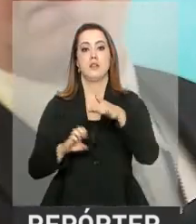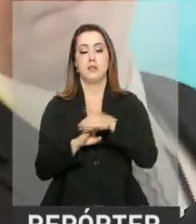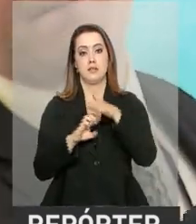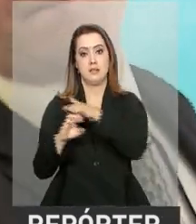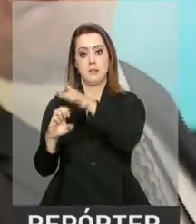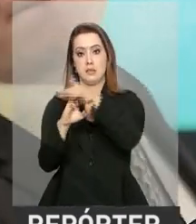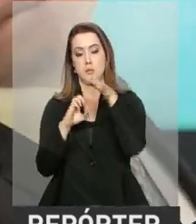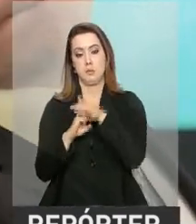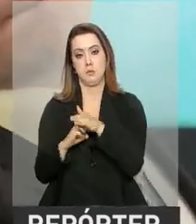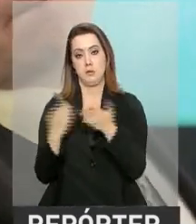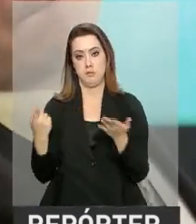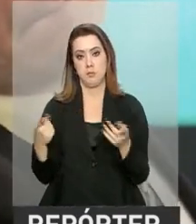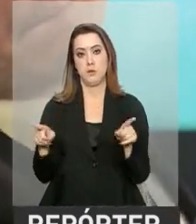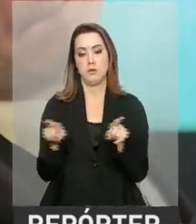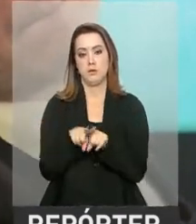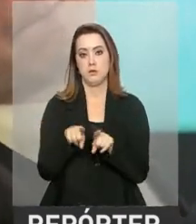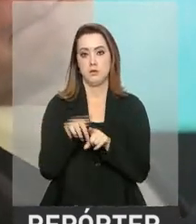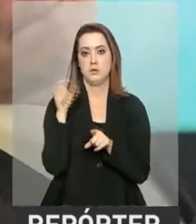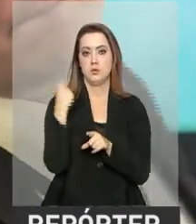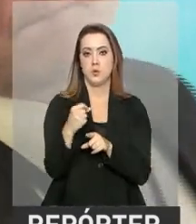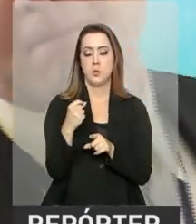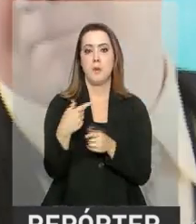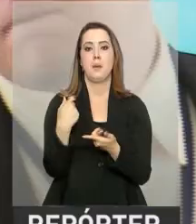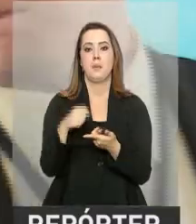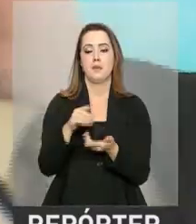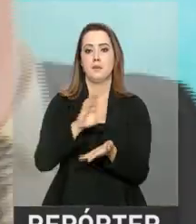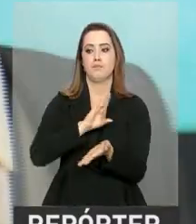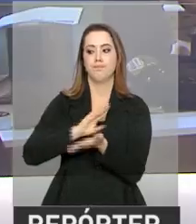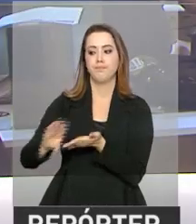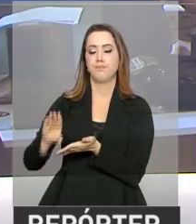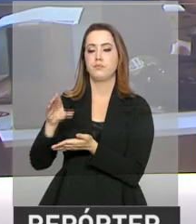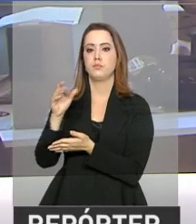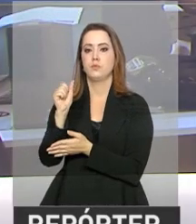ressentidas de principalmente capital de giro.